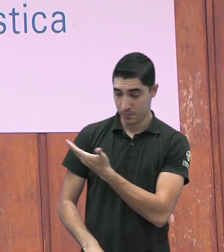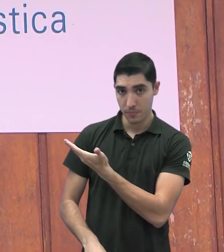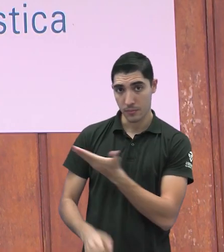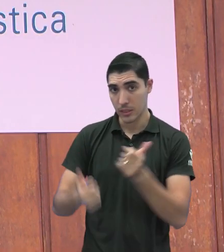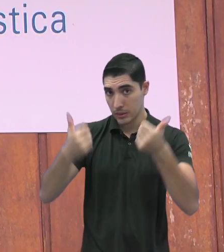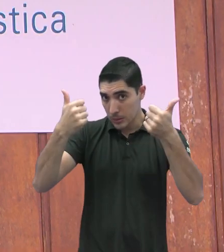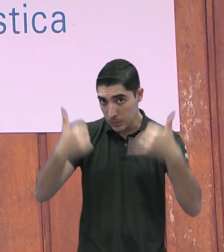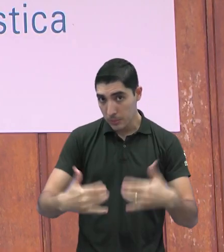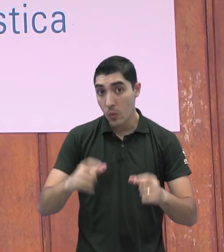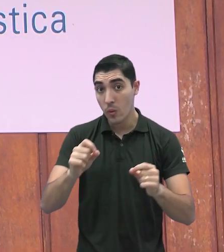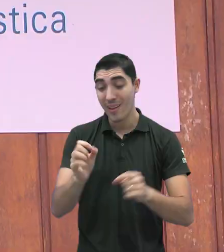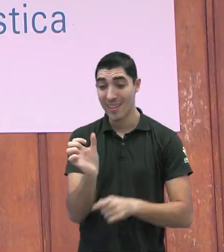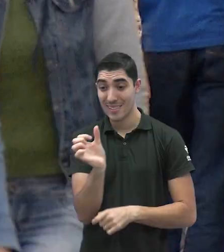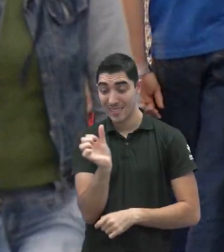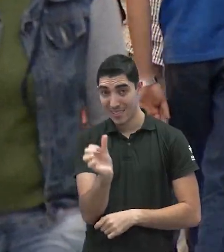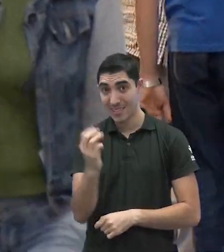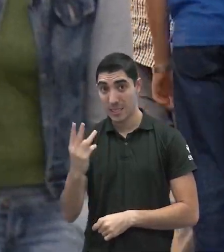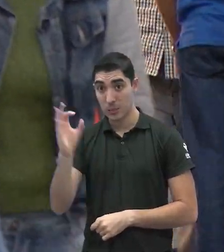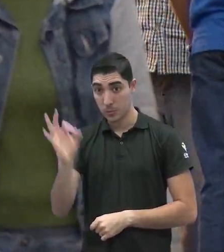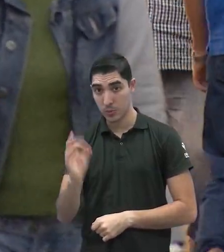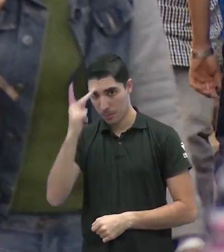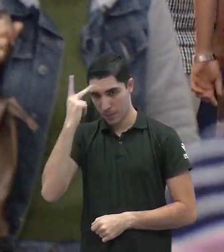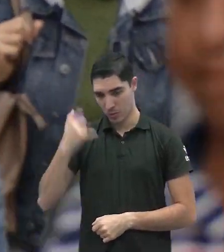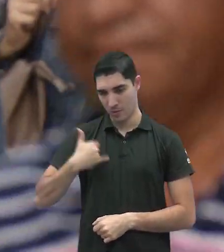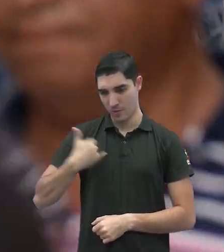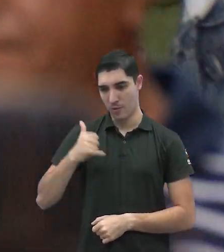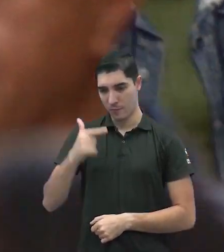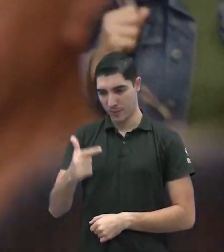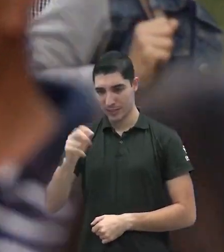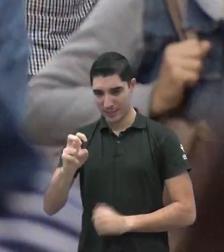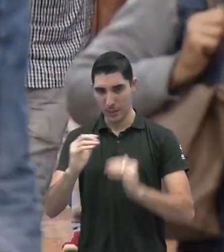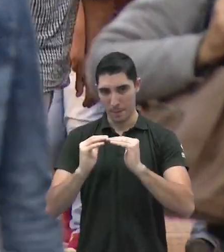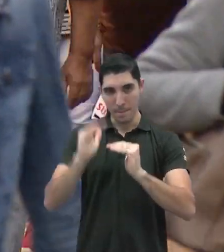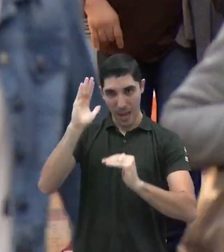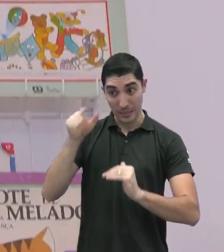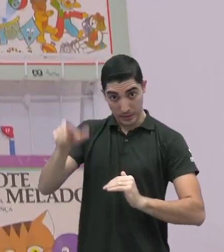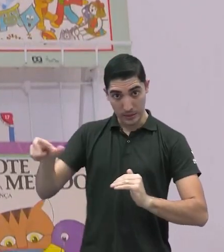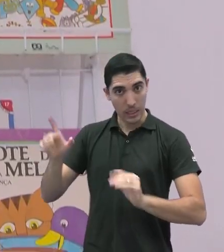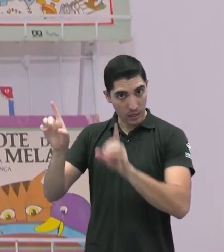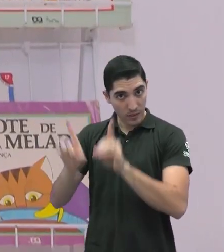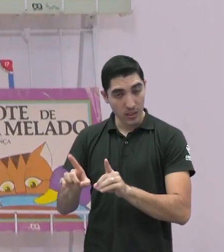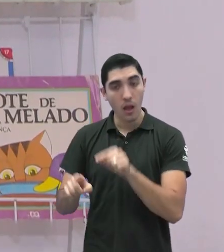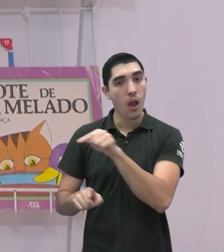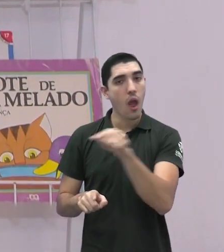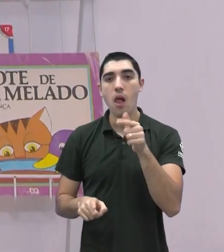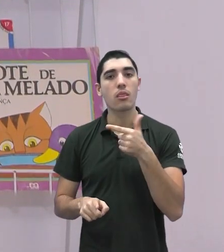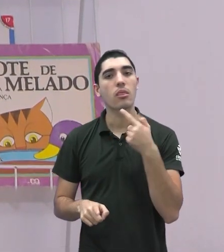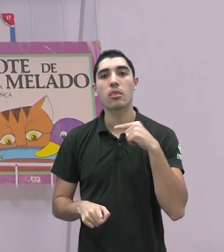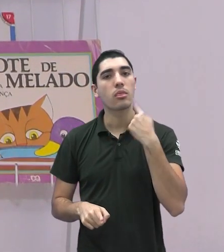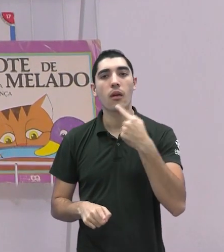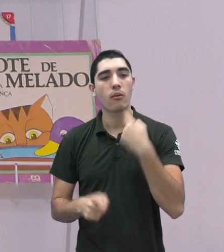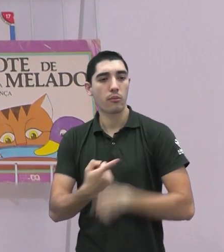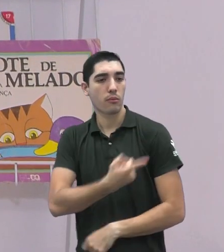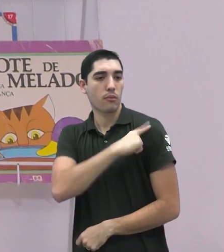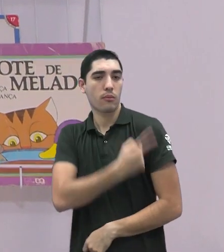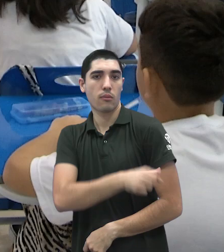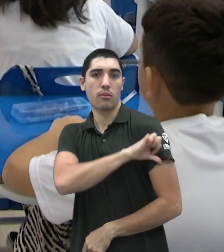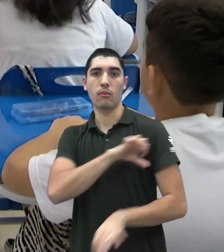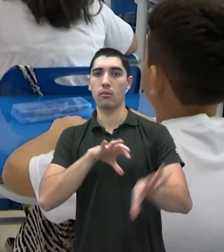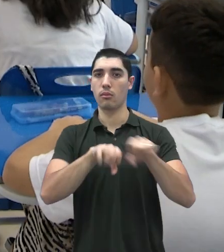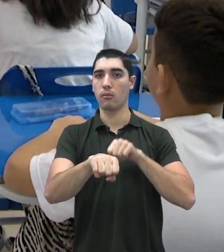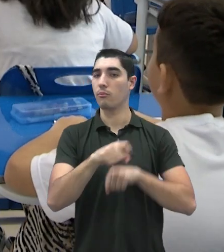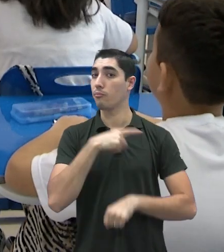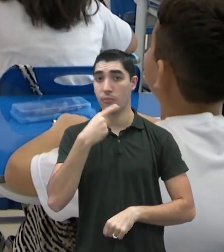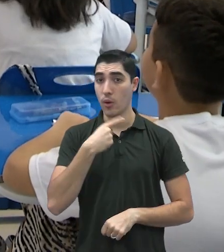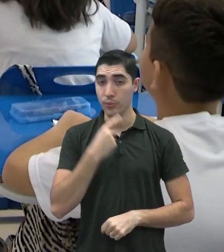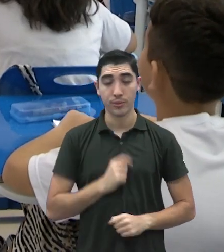que 63% das pessoas de 25 anos ou mais com deficiência não completaram o ensino fundamental.